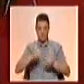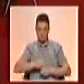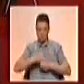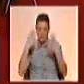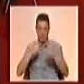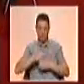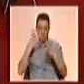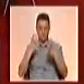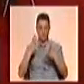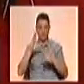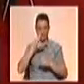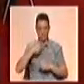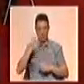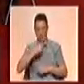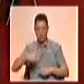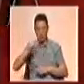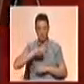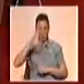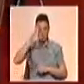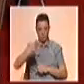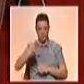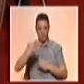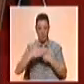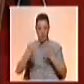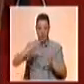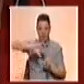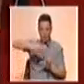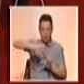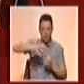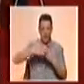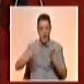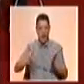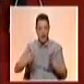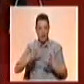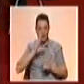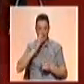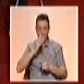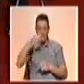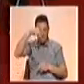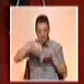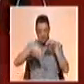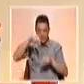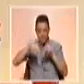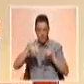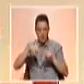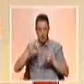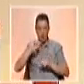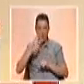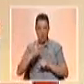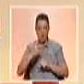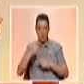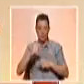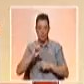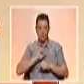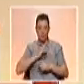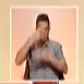ou seja, se nós soubéssemos que abríamos a torneira, ou dava um fiozinho muito pequenino, ou até nem dava, o